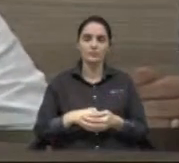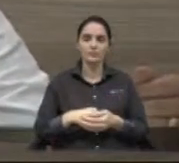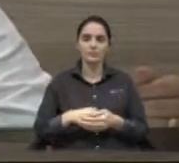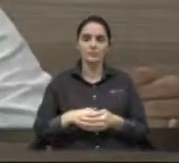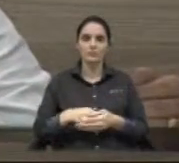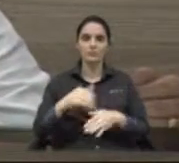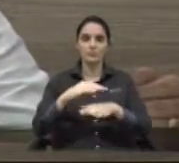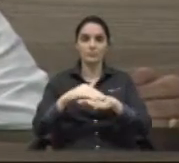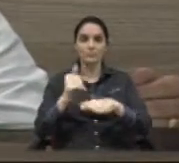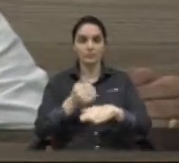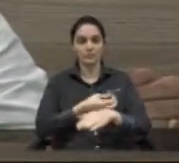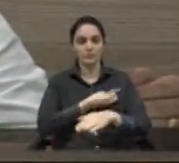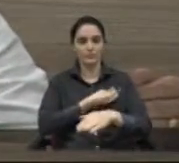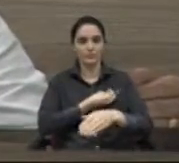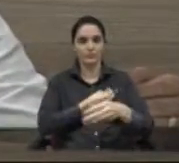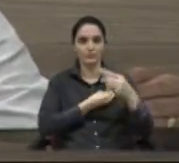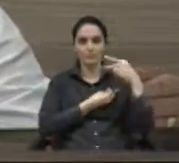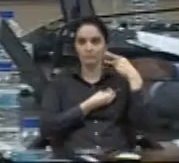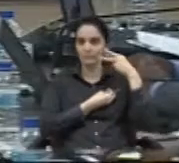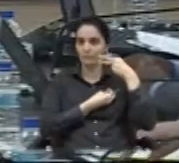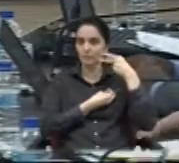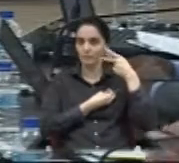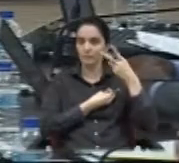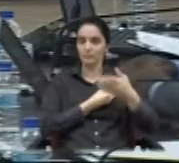dos vereadores em plenário.